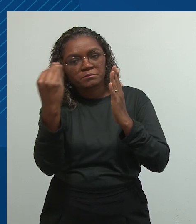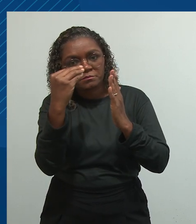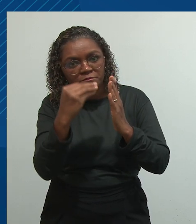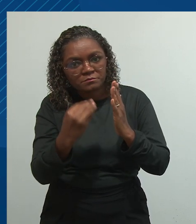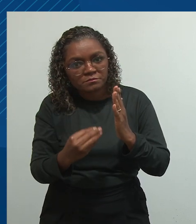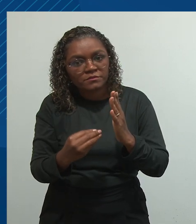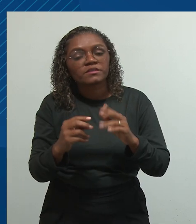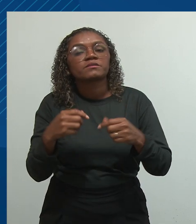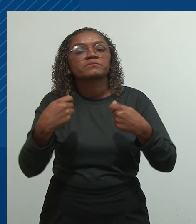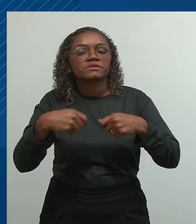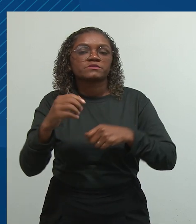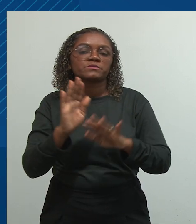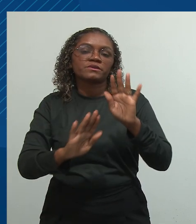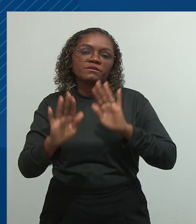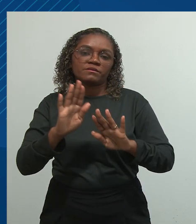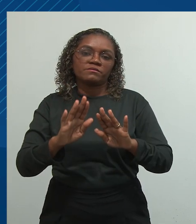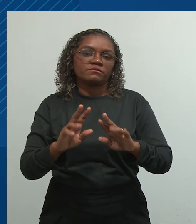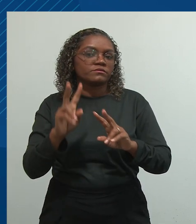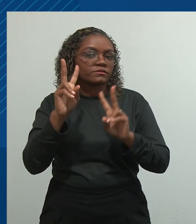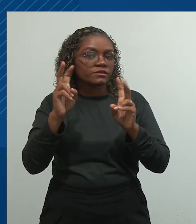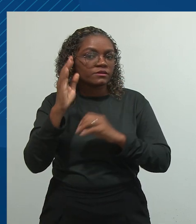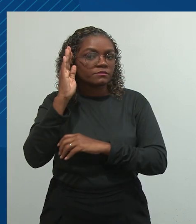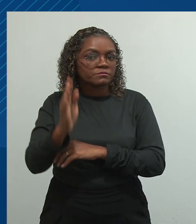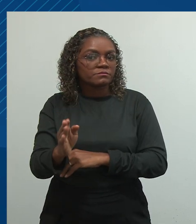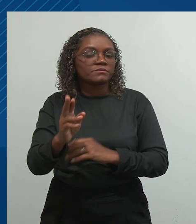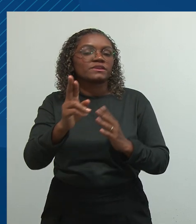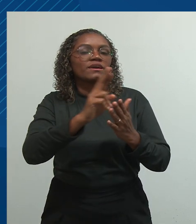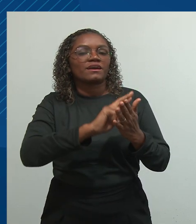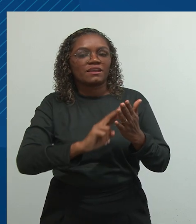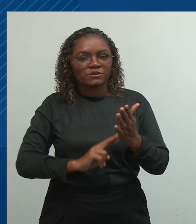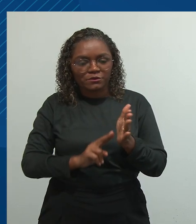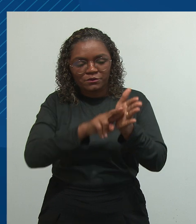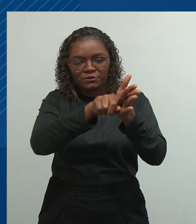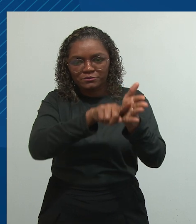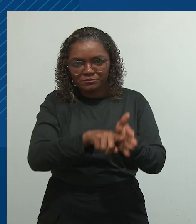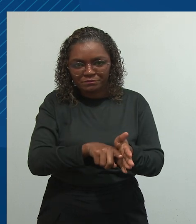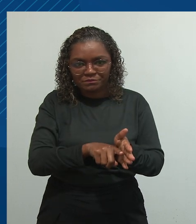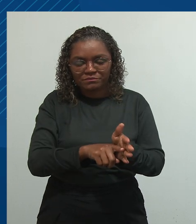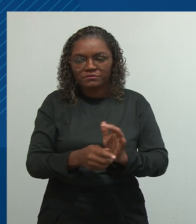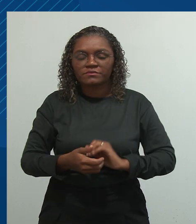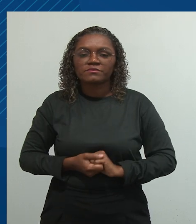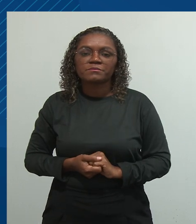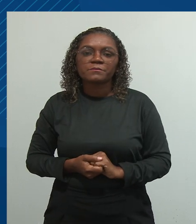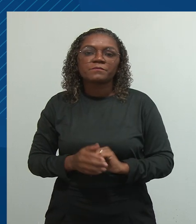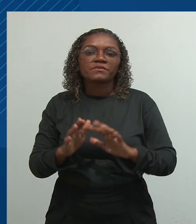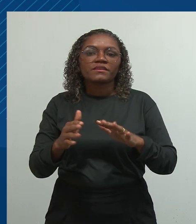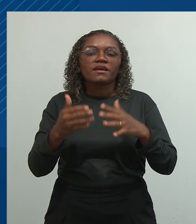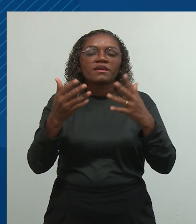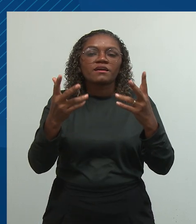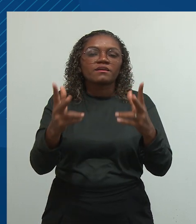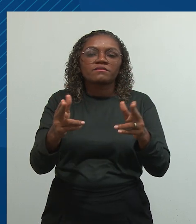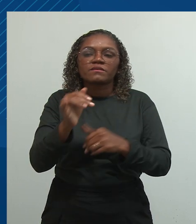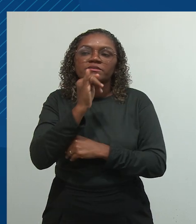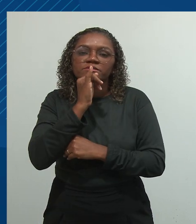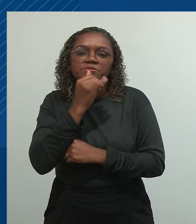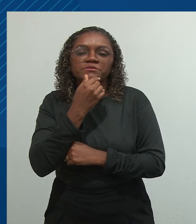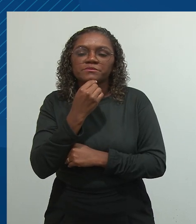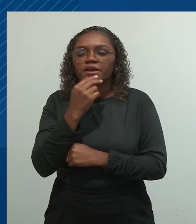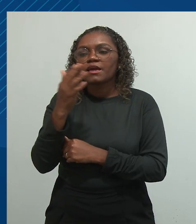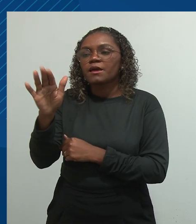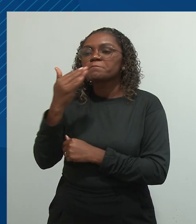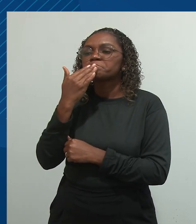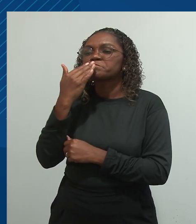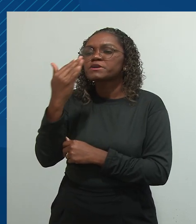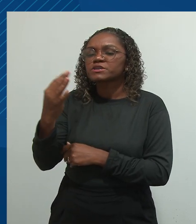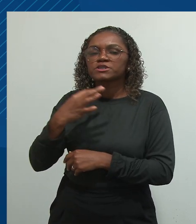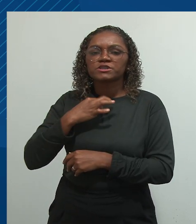relatório de pesquisa. Não é igual quando a gente pede para os homens assim, tipo, me dá essa camisa amarela. Ele fala assim, não